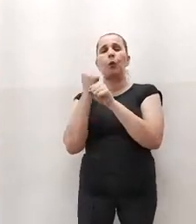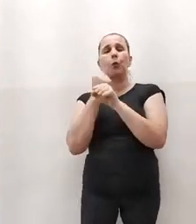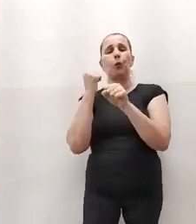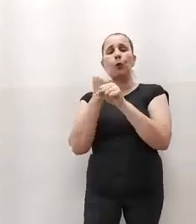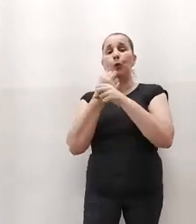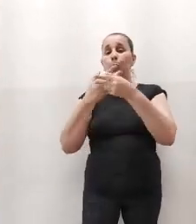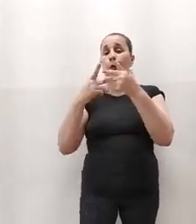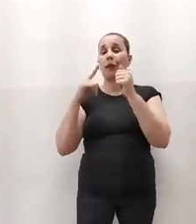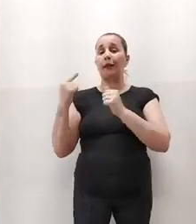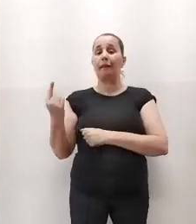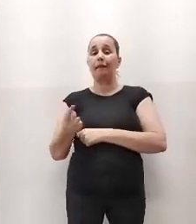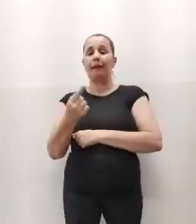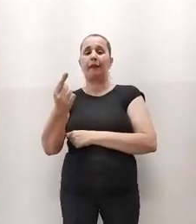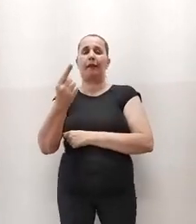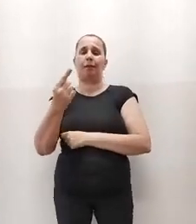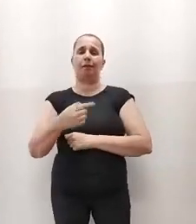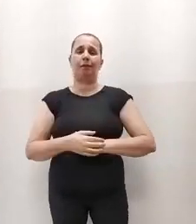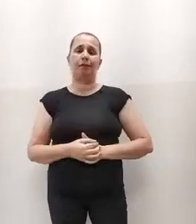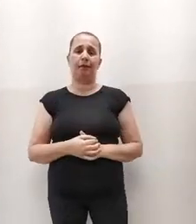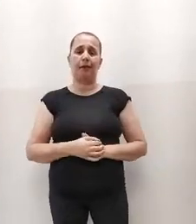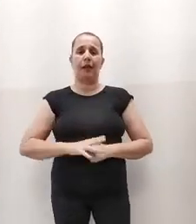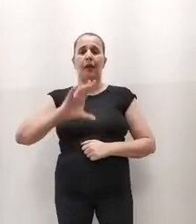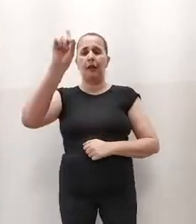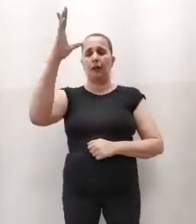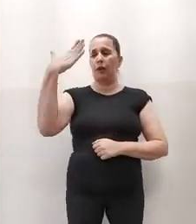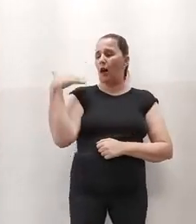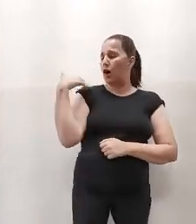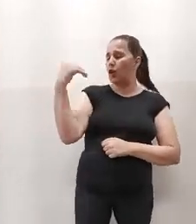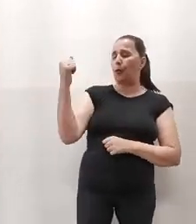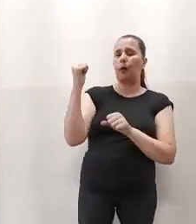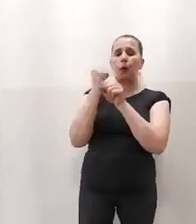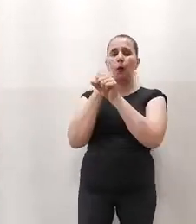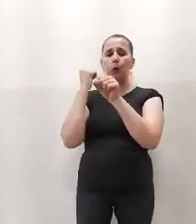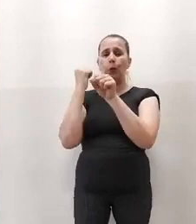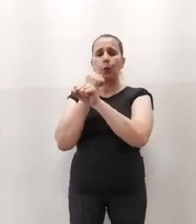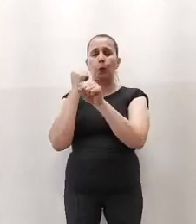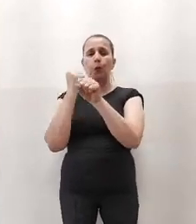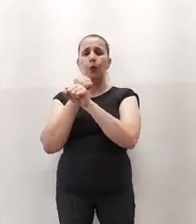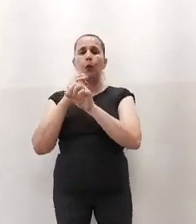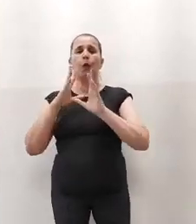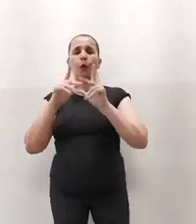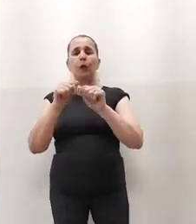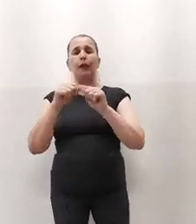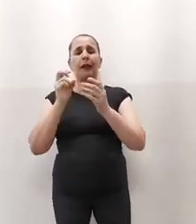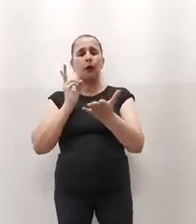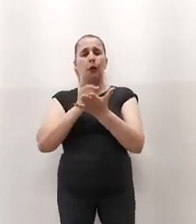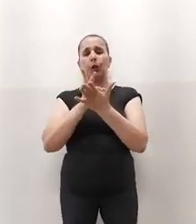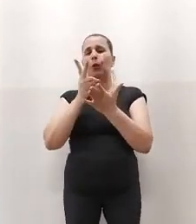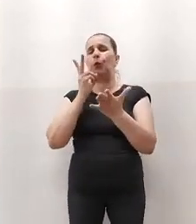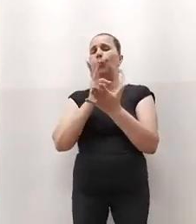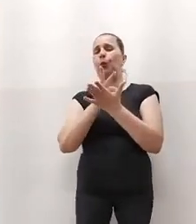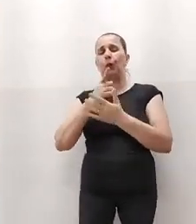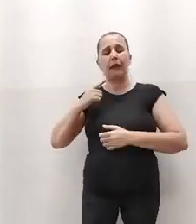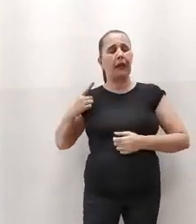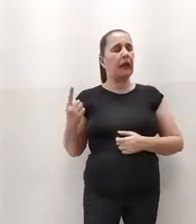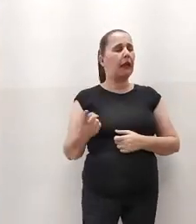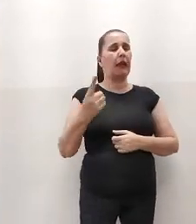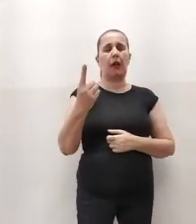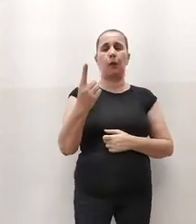coisas eternas. Deus está nos chamando para construir aquilo que permanece, não aquilo que é